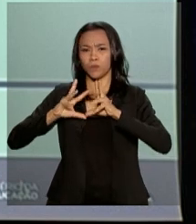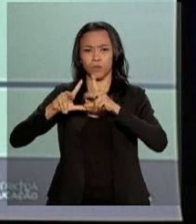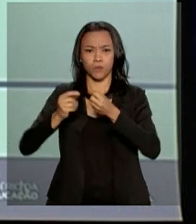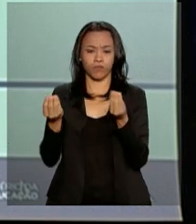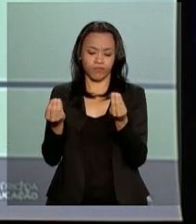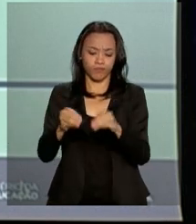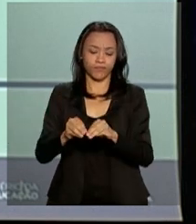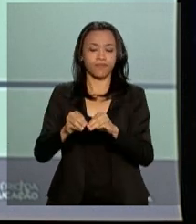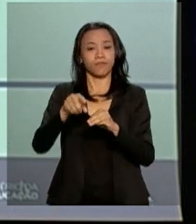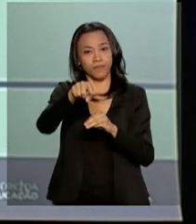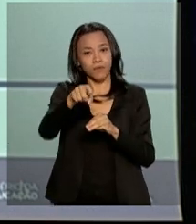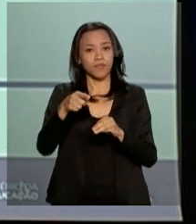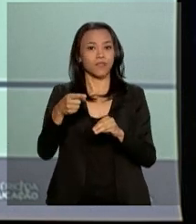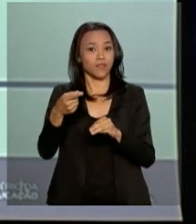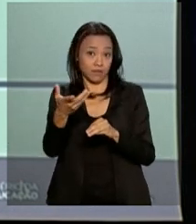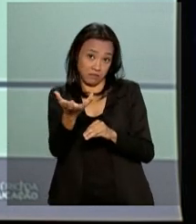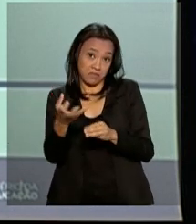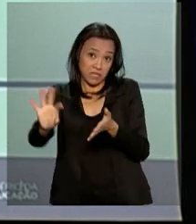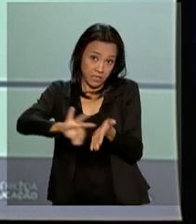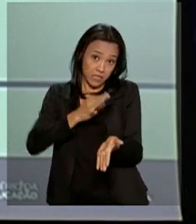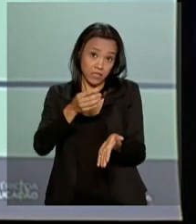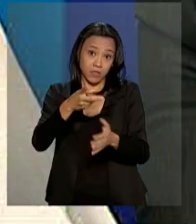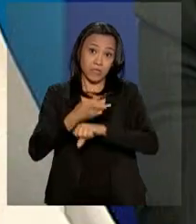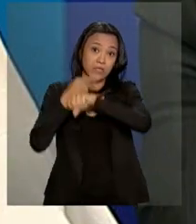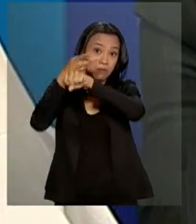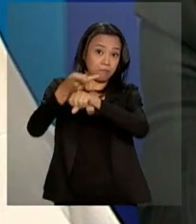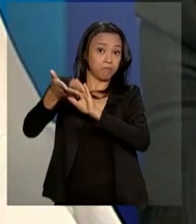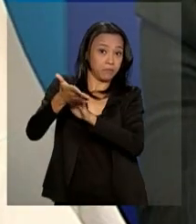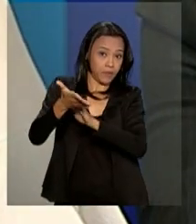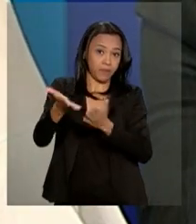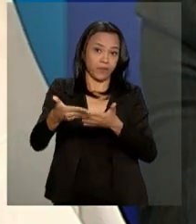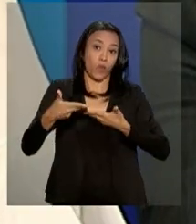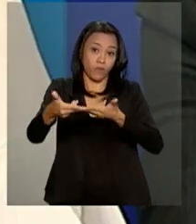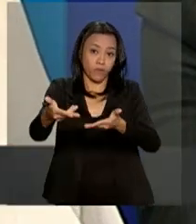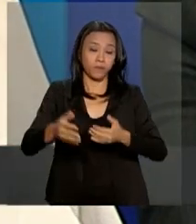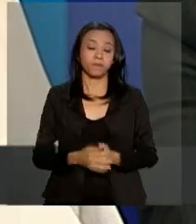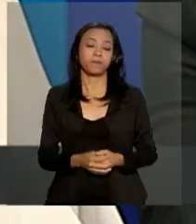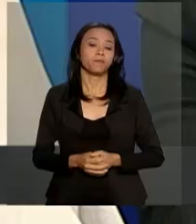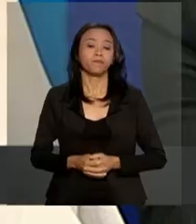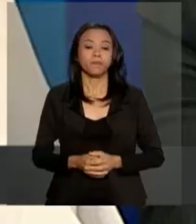aí a sua inscrição nesse prêmio então